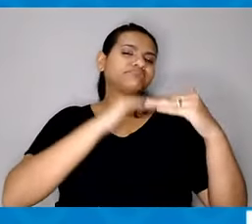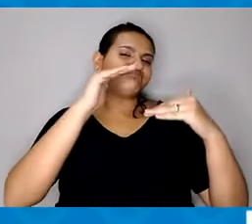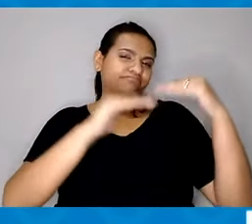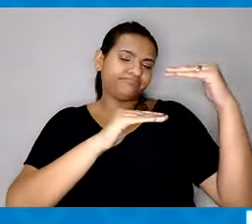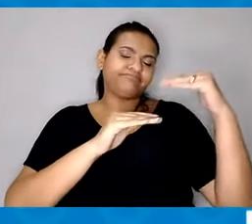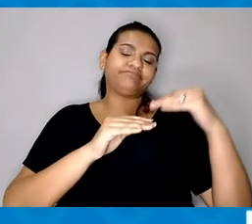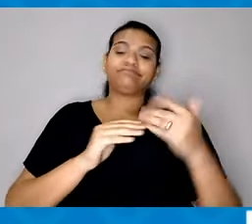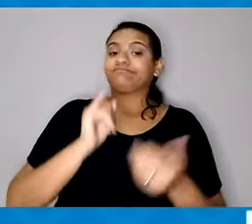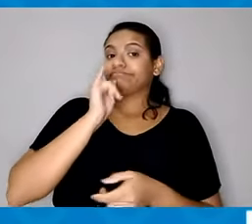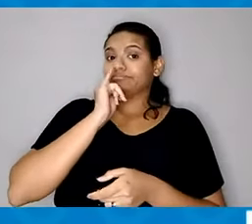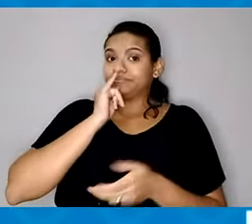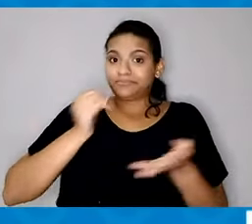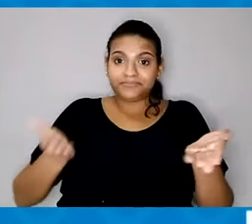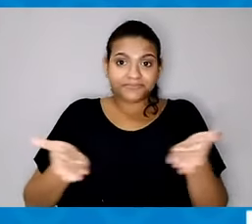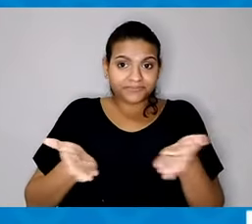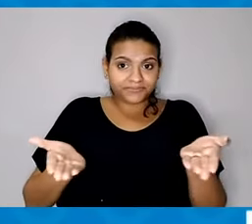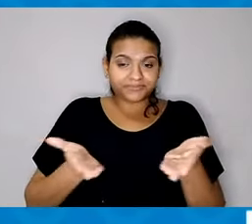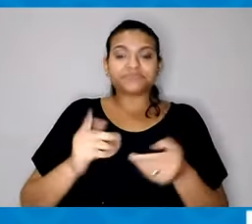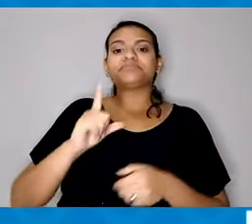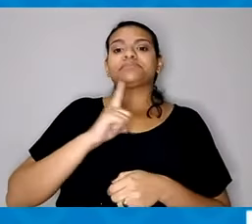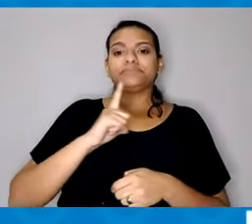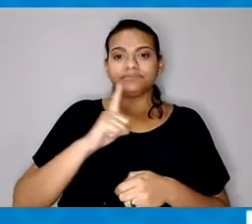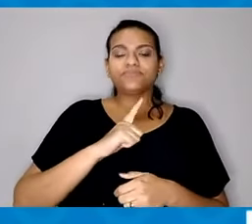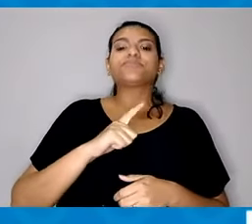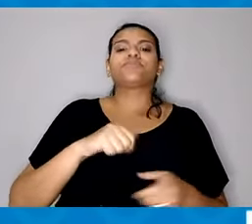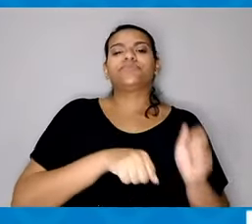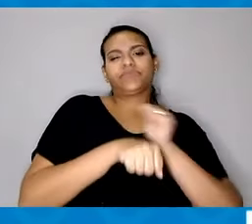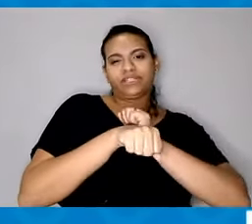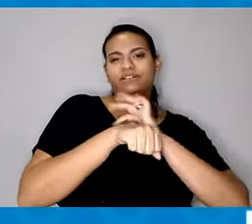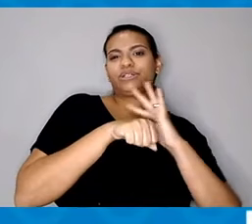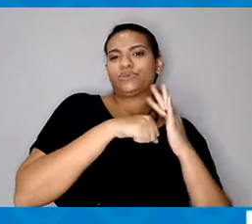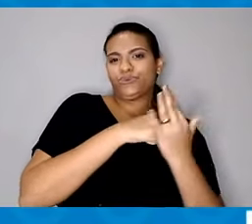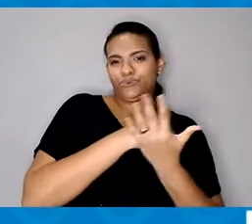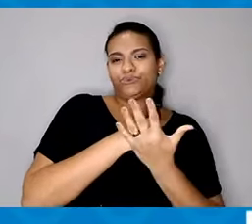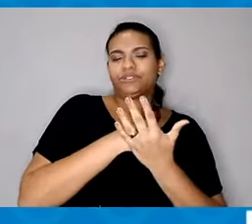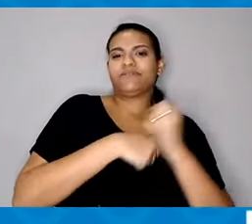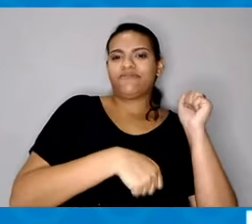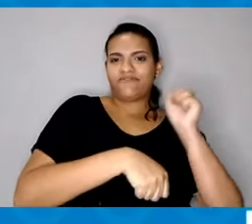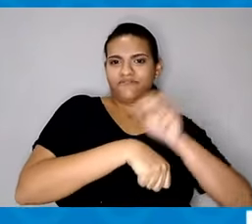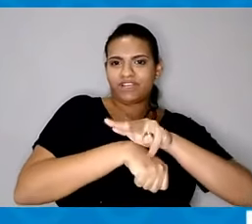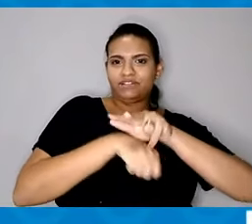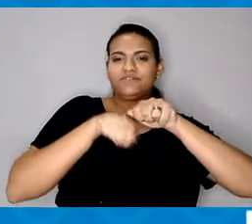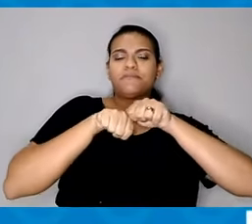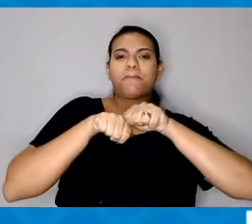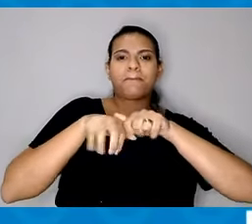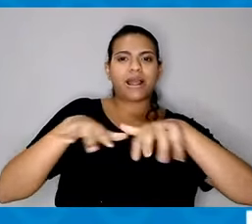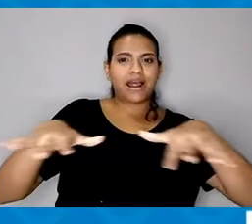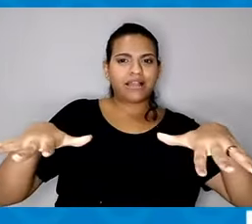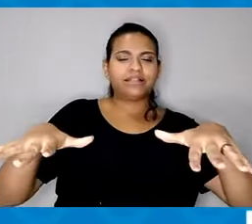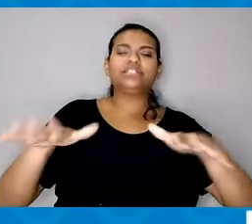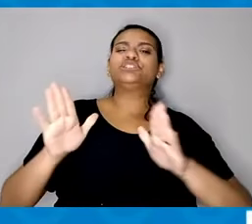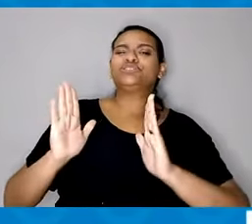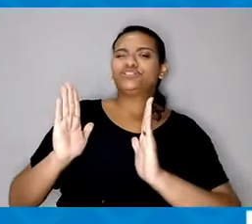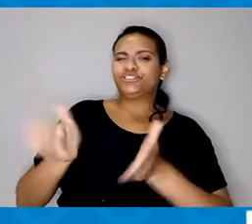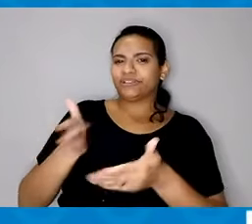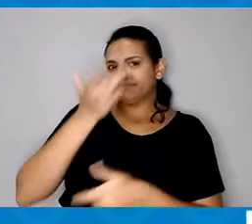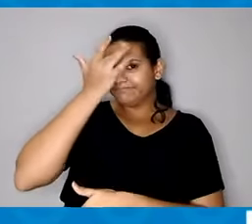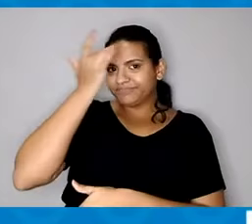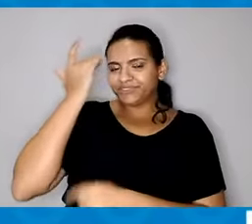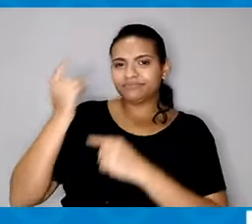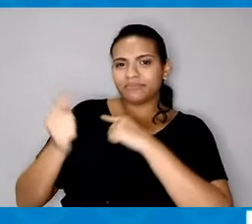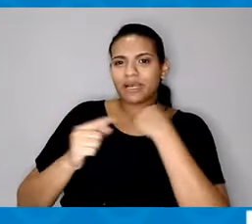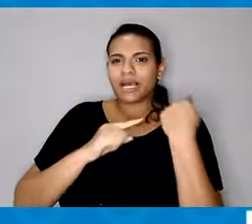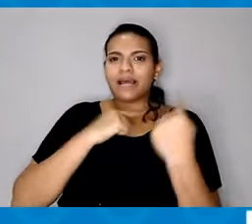gravíssima, global, e que já nos tirou tantas vidas e nos consome em níveis de angústia, os